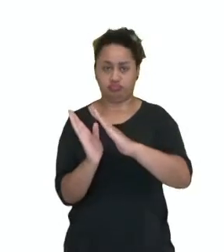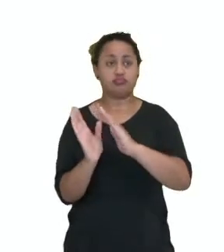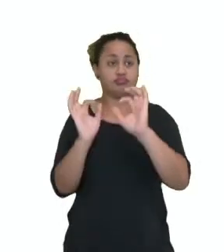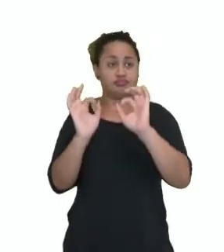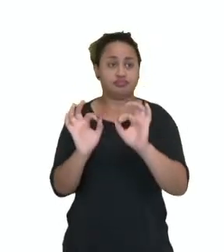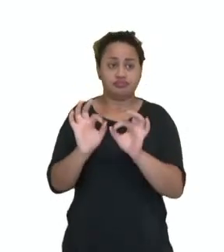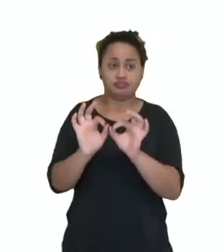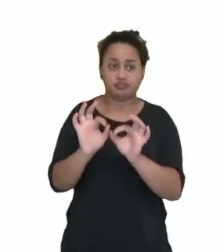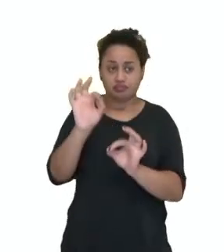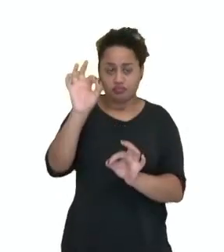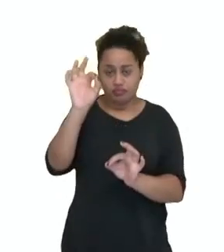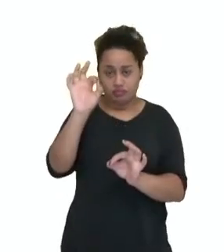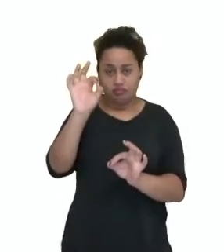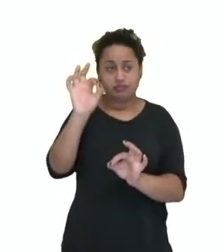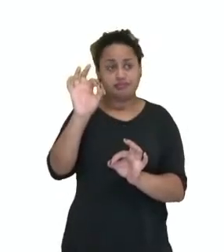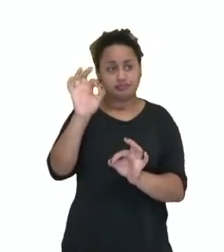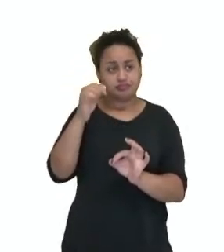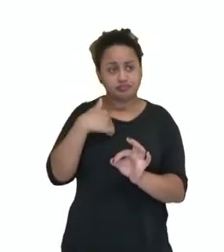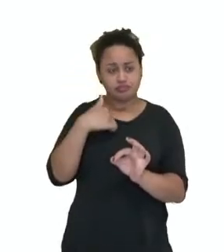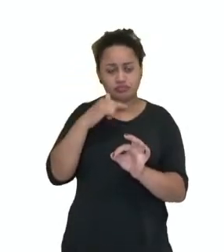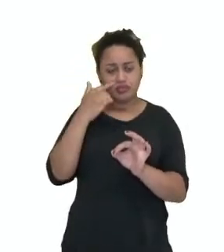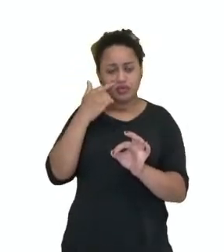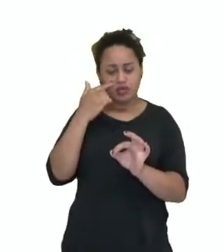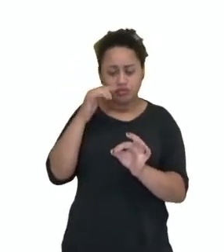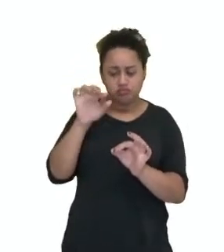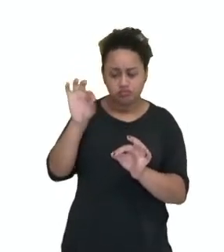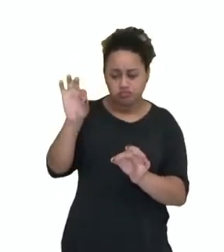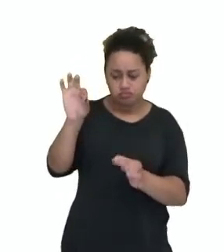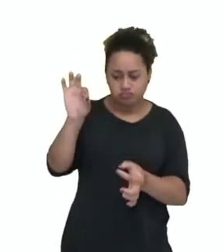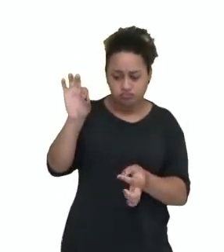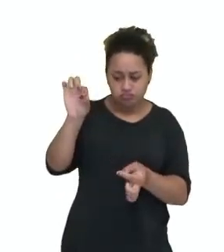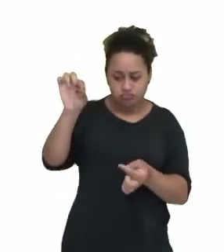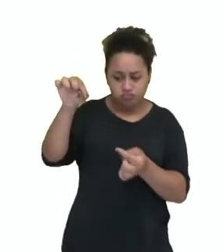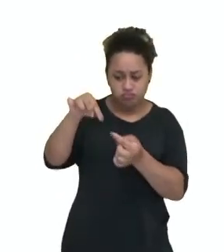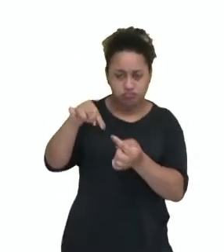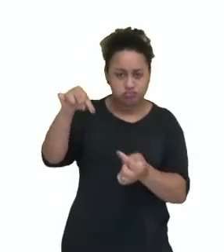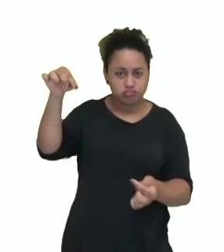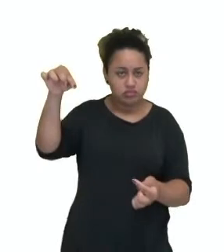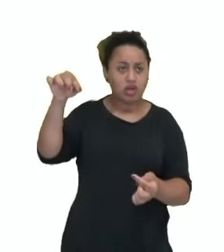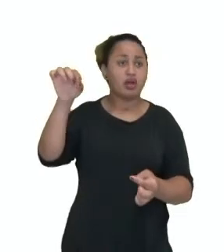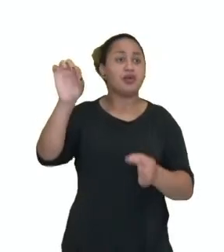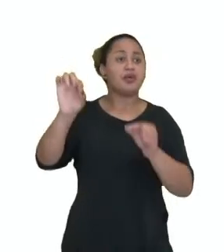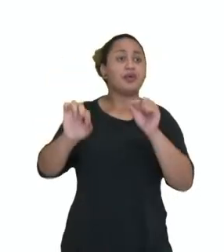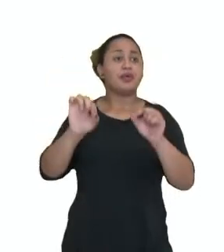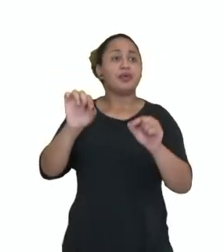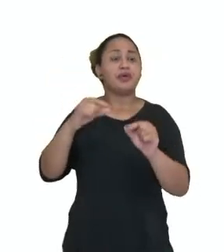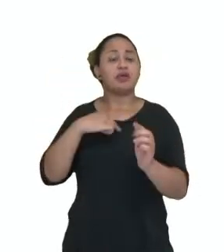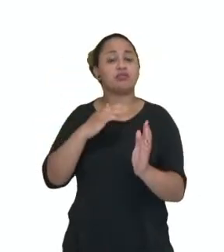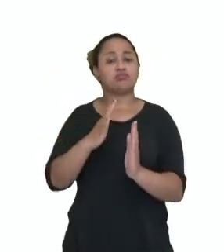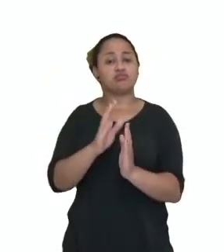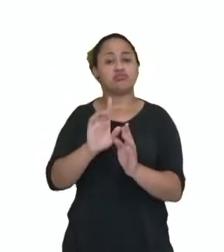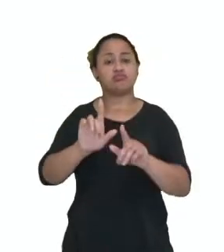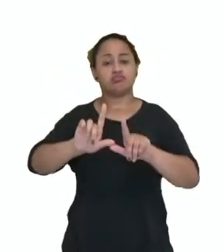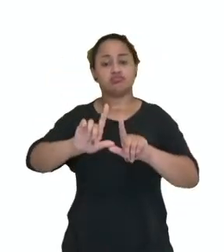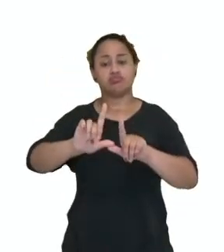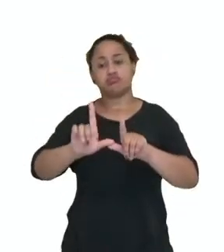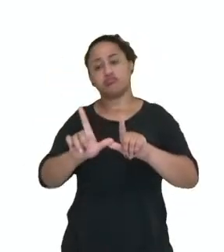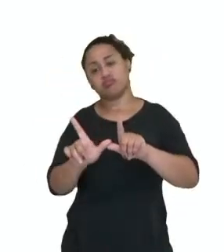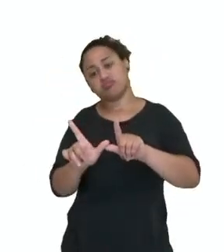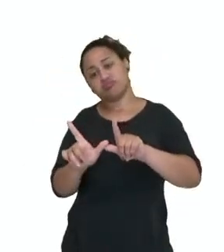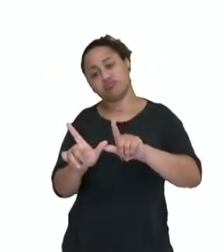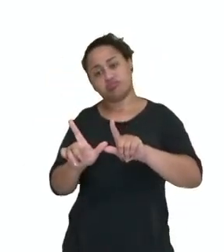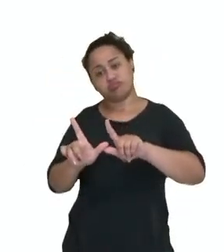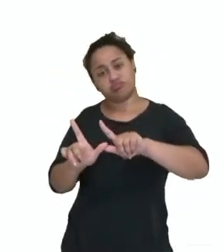melhor, aqui, se eu unir o centro desse ao centro da outra base, ele vai estar inclinado, formando um